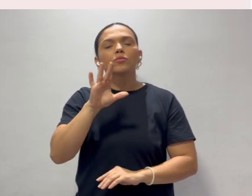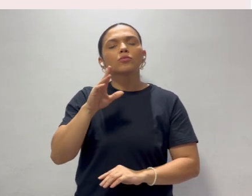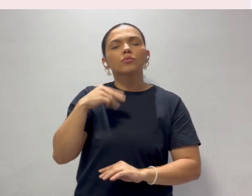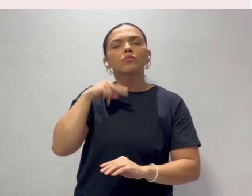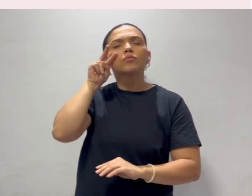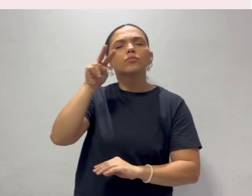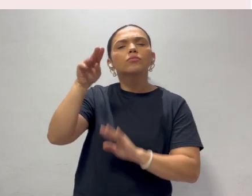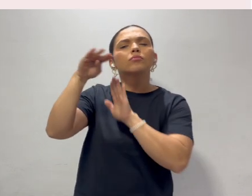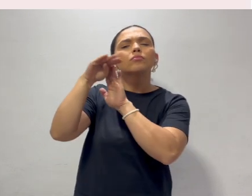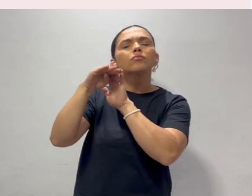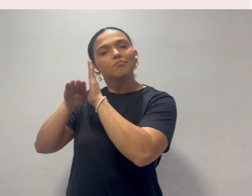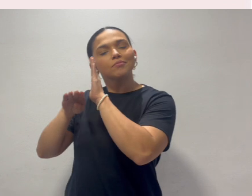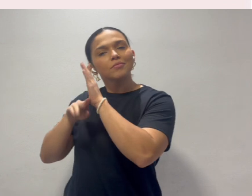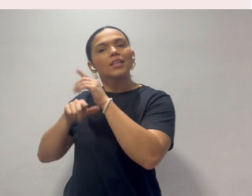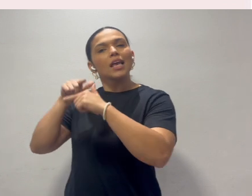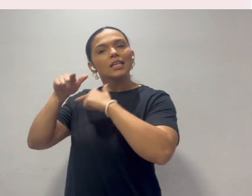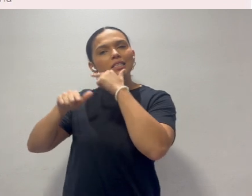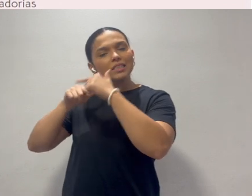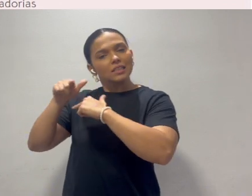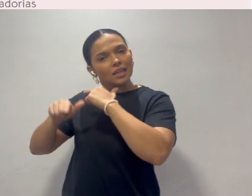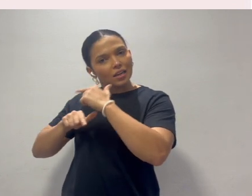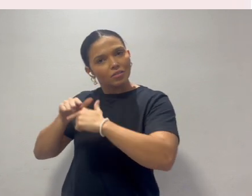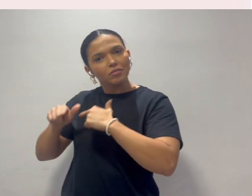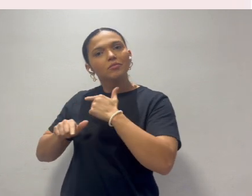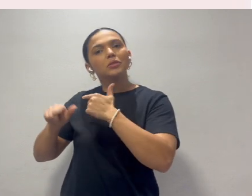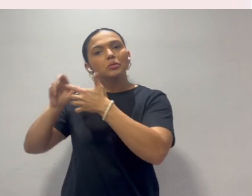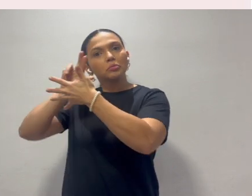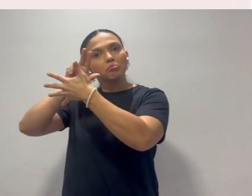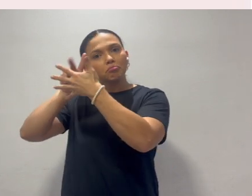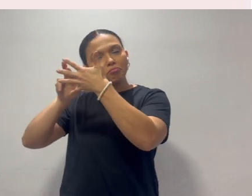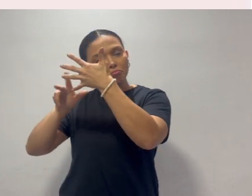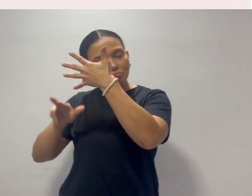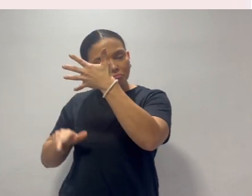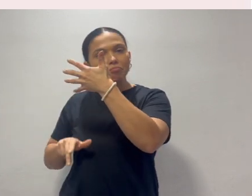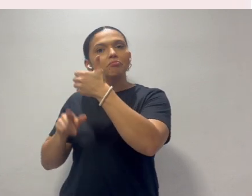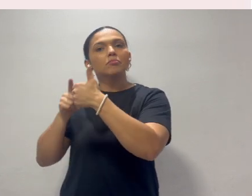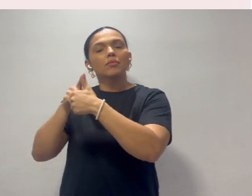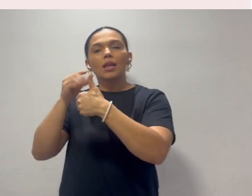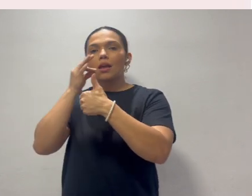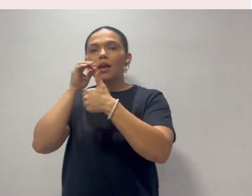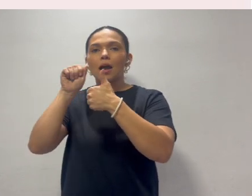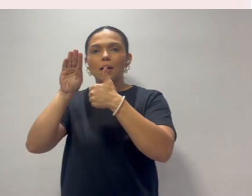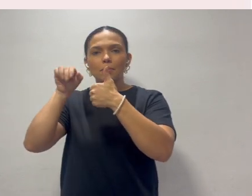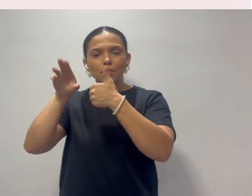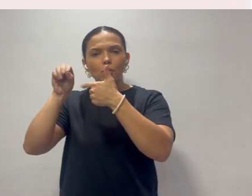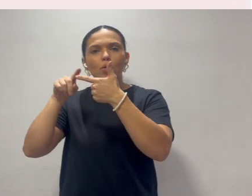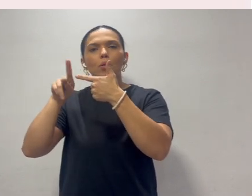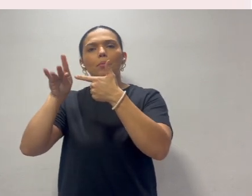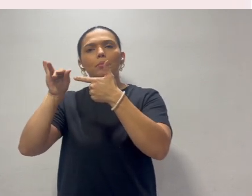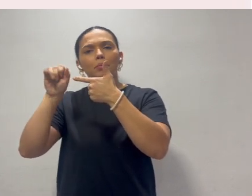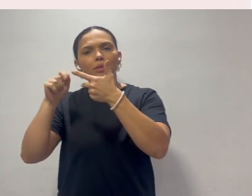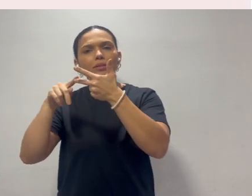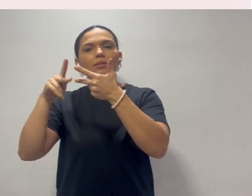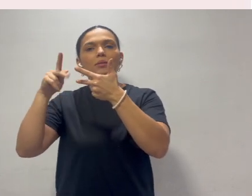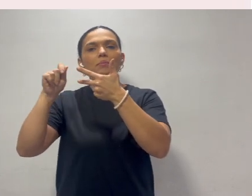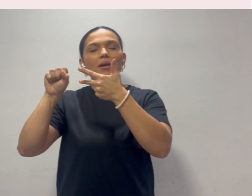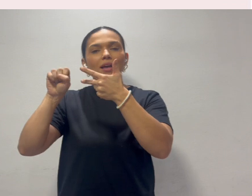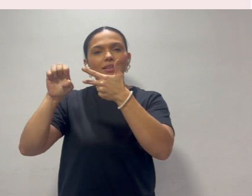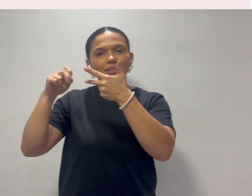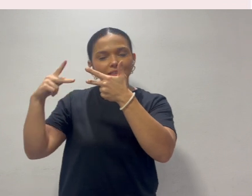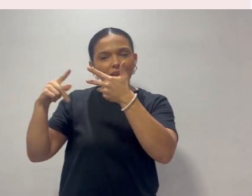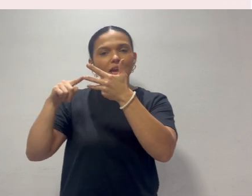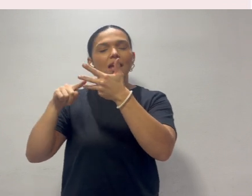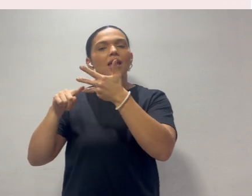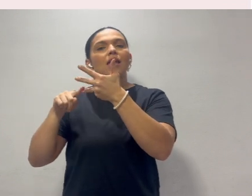nos serviços aí, Roland. Vamos lá, ó. Abono PIS, PASEP, aposentadoria por tempo de contribuição